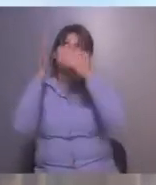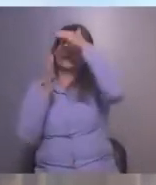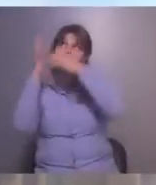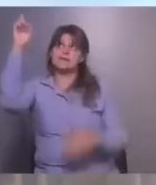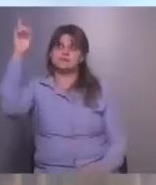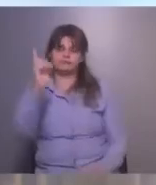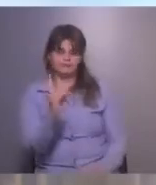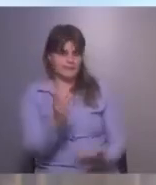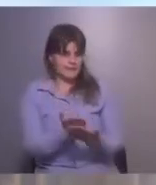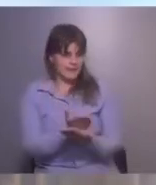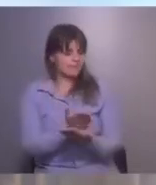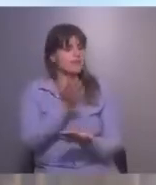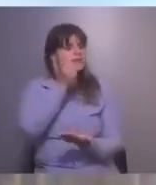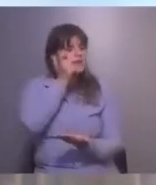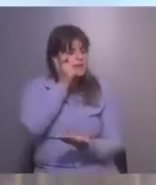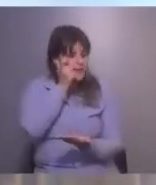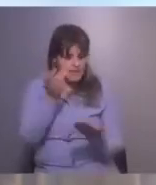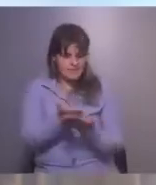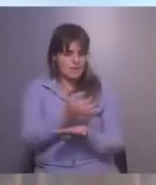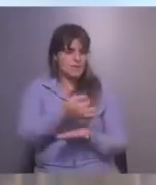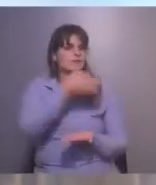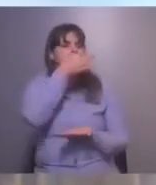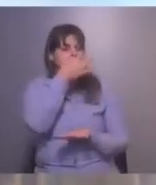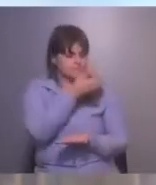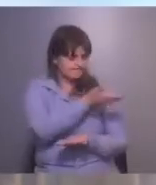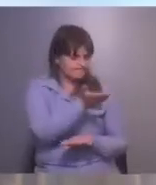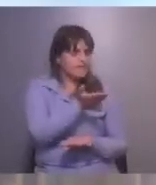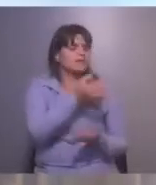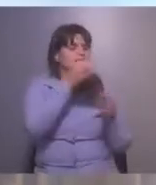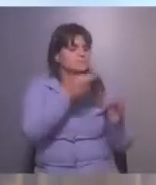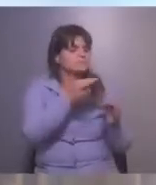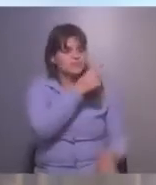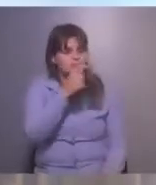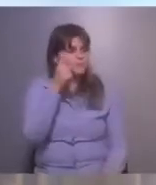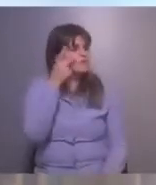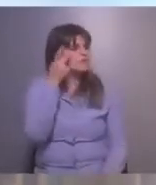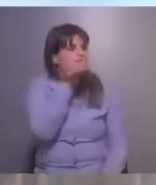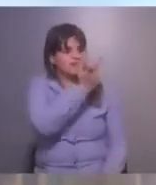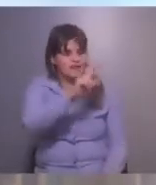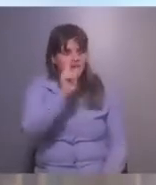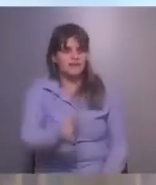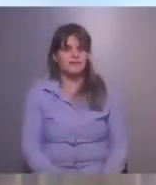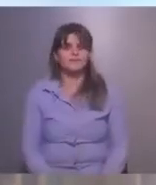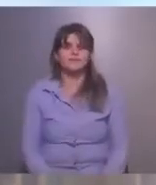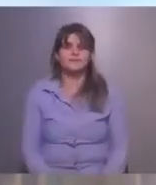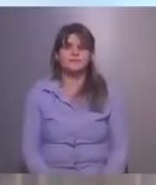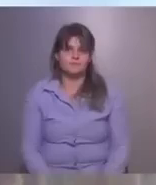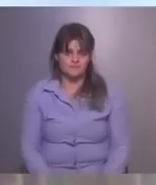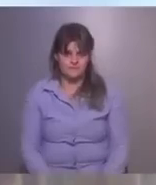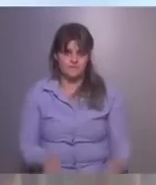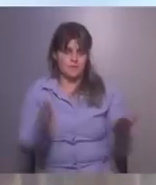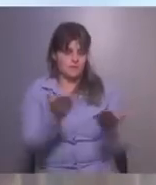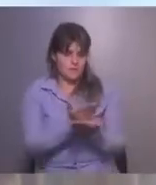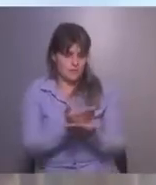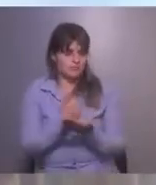cielo. Se uno mangia di questo pane, vivrà in eterno. E il pane che io